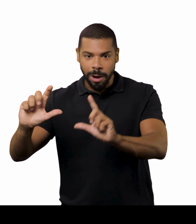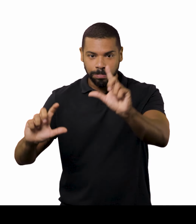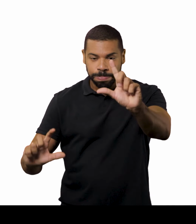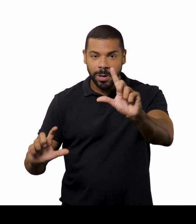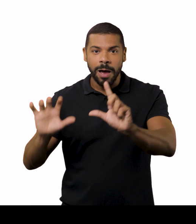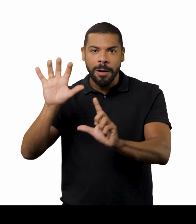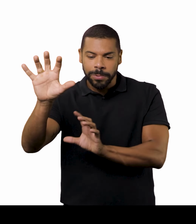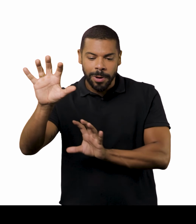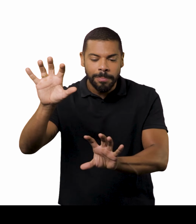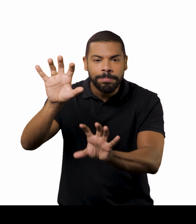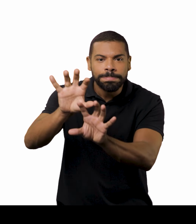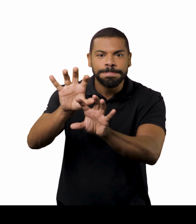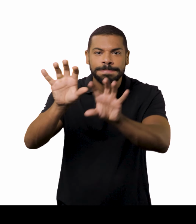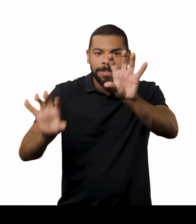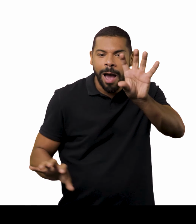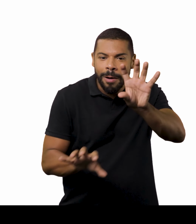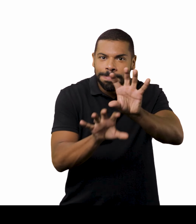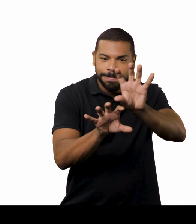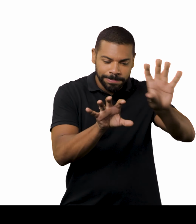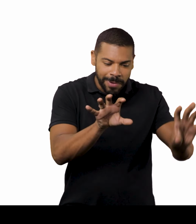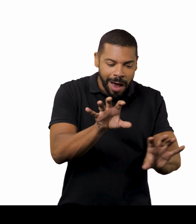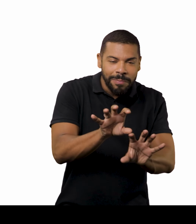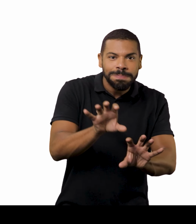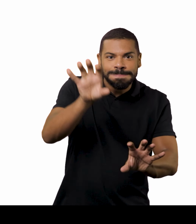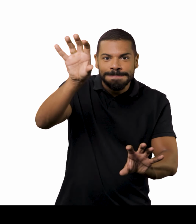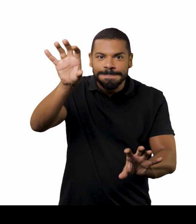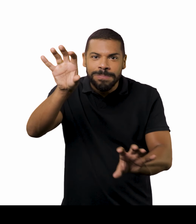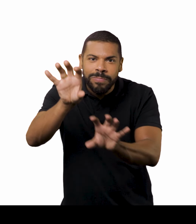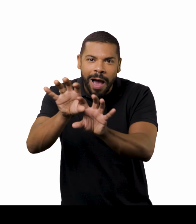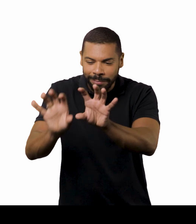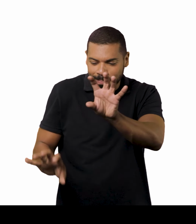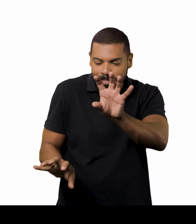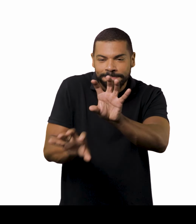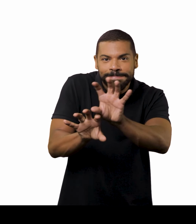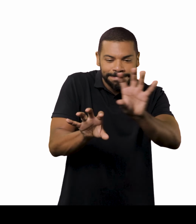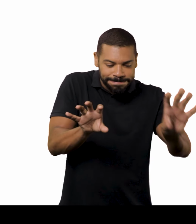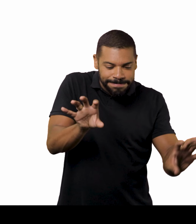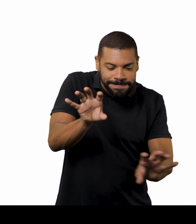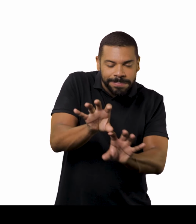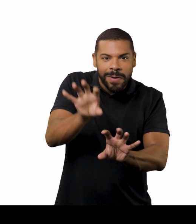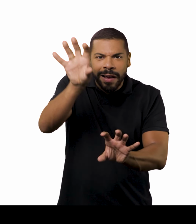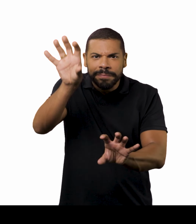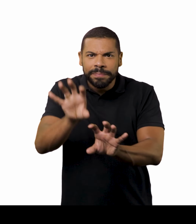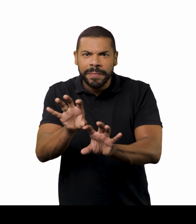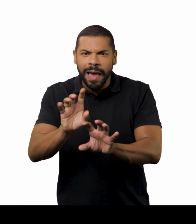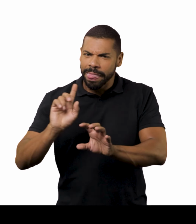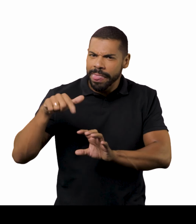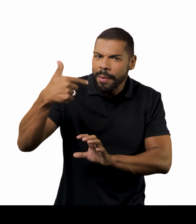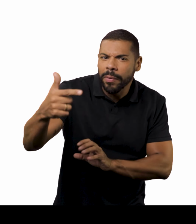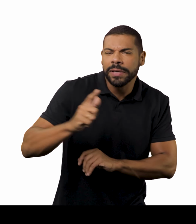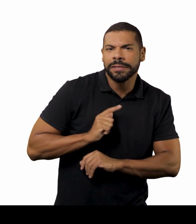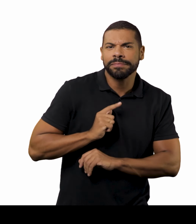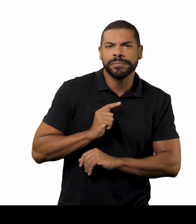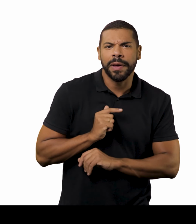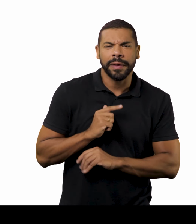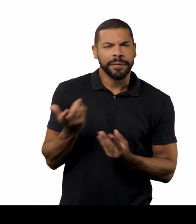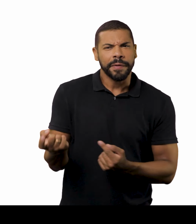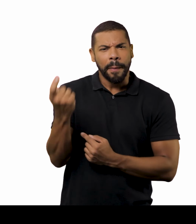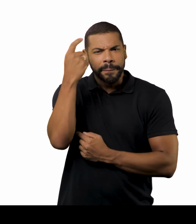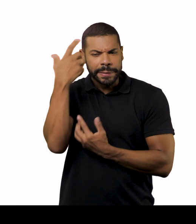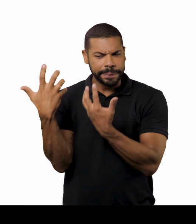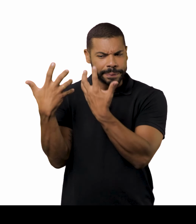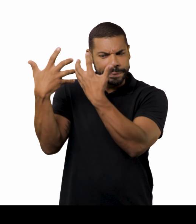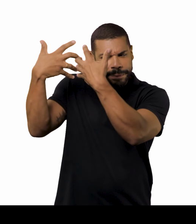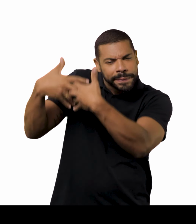esses fragmentos do trabalho, né? Entregava as carcaças. As carcaças, eu ia lá e buscava essas carcaças e chegava em casa, elas